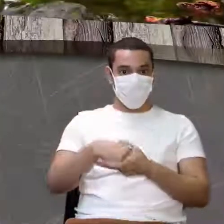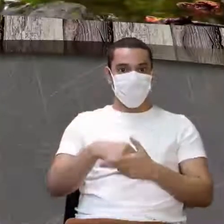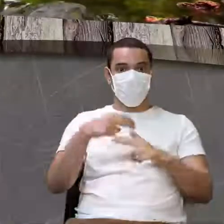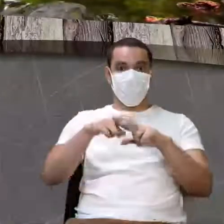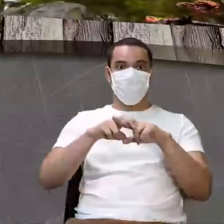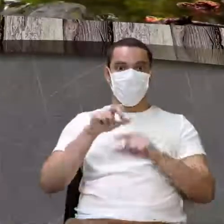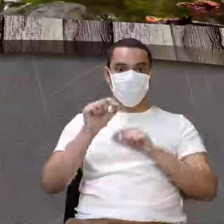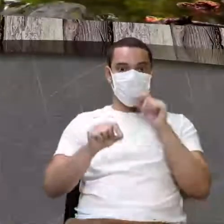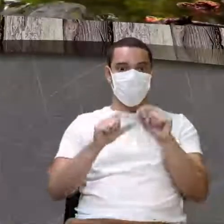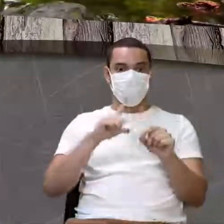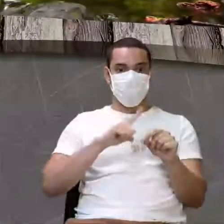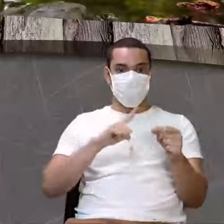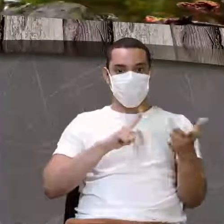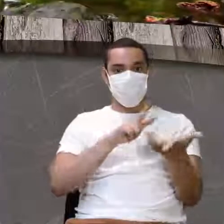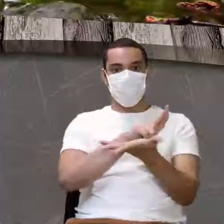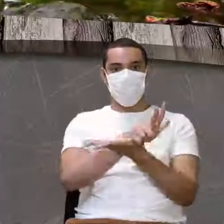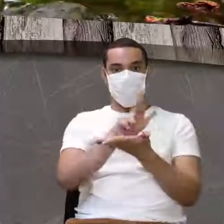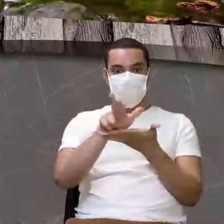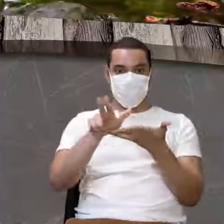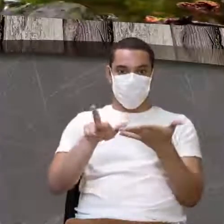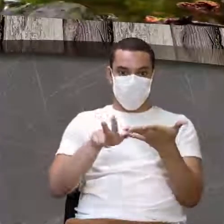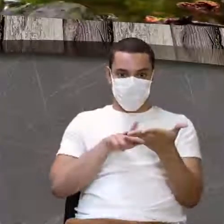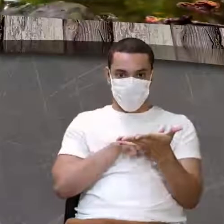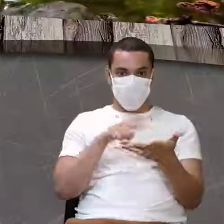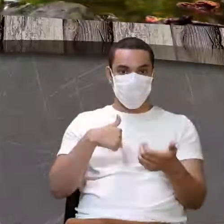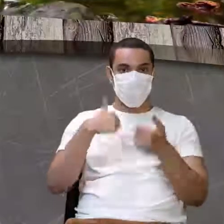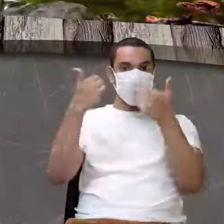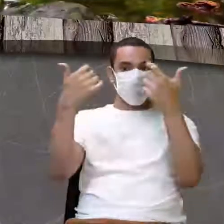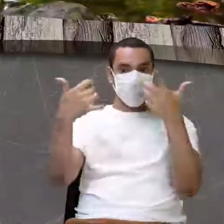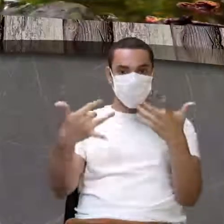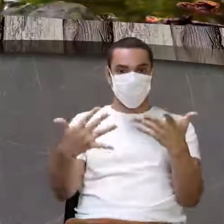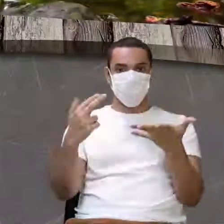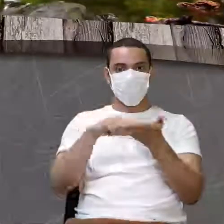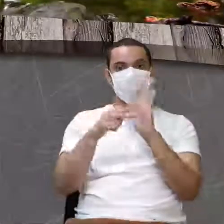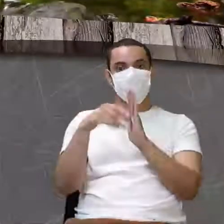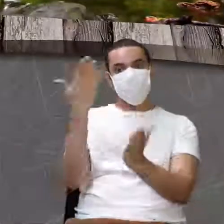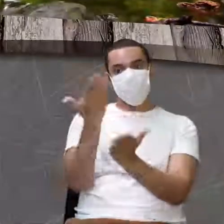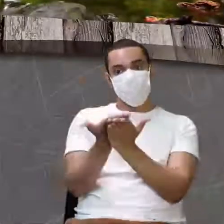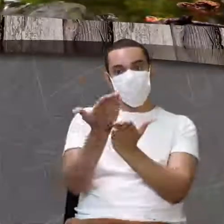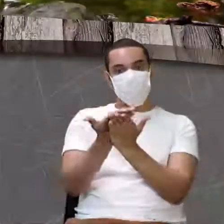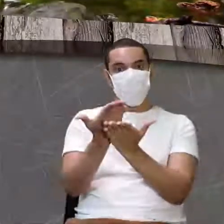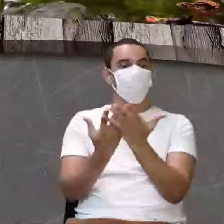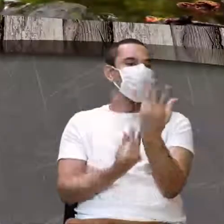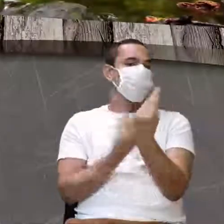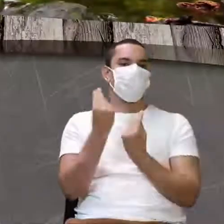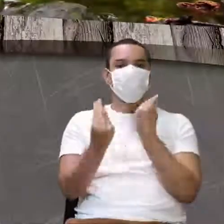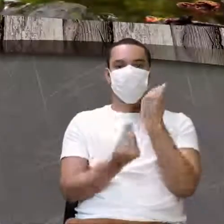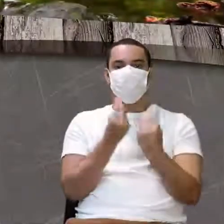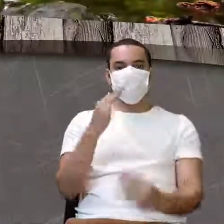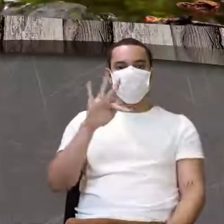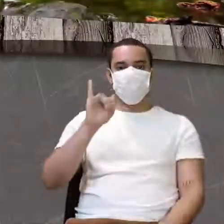aí, essa diversidade, ela é estudada pela